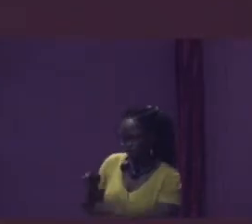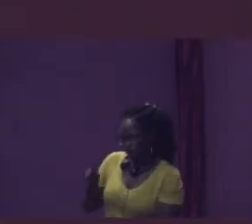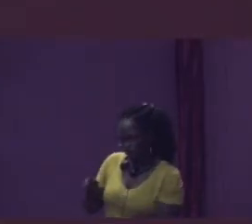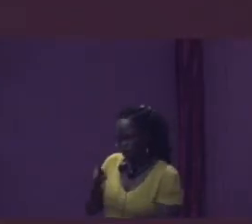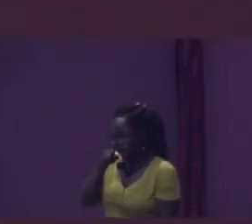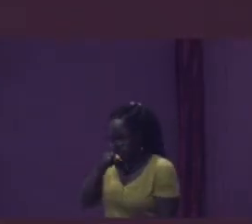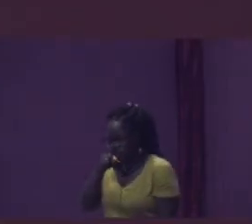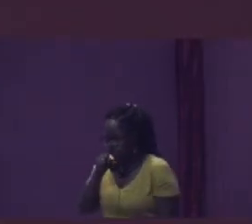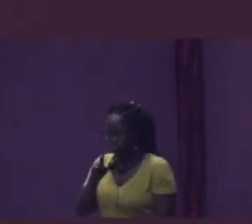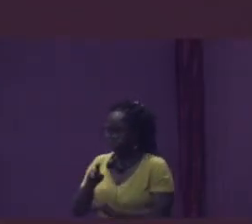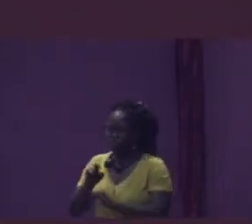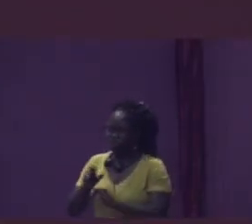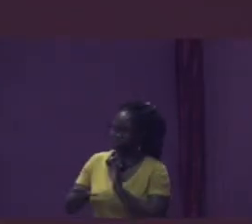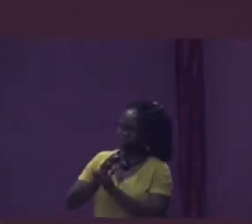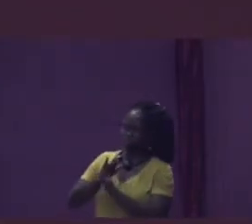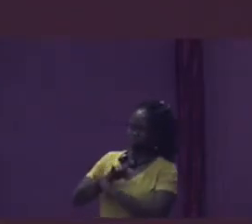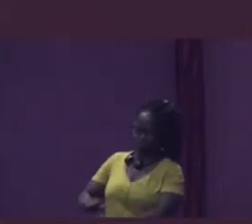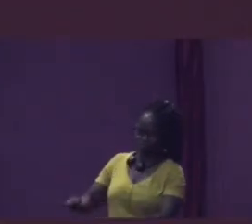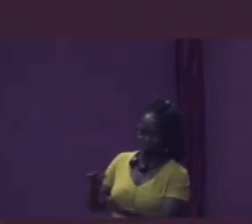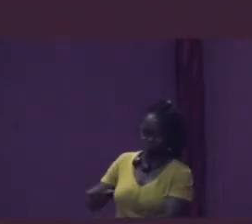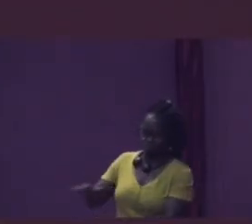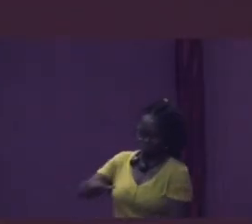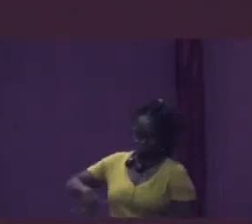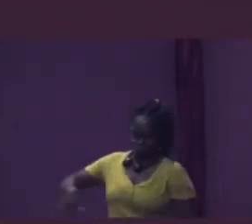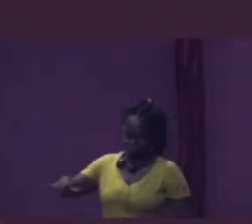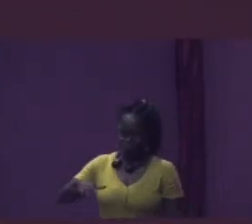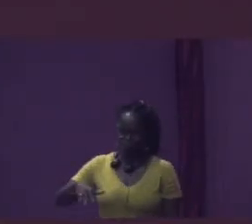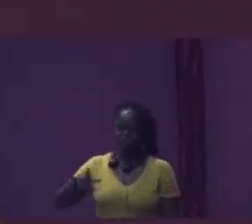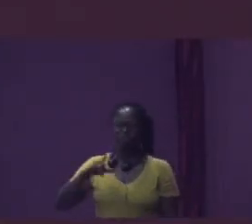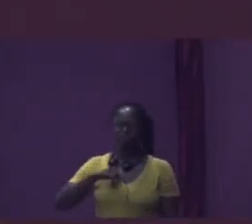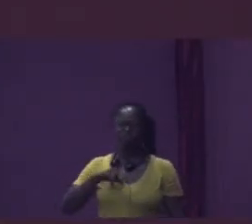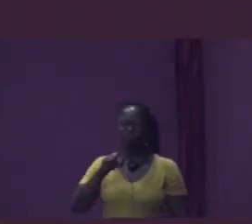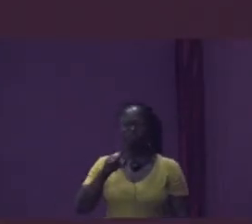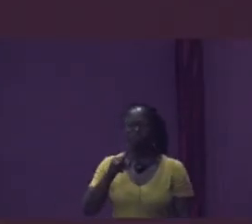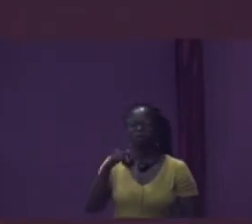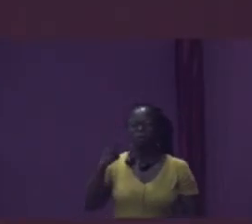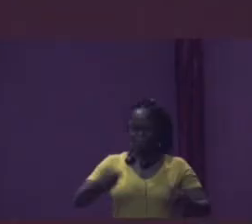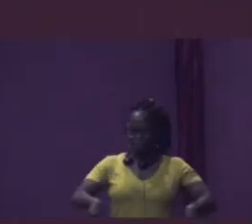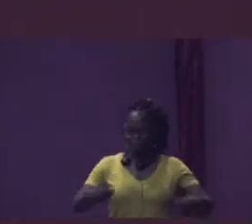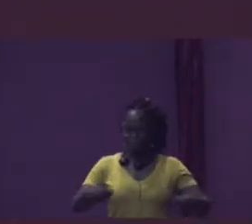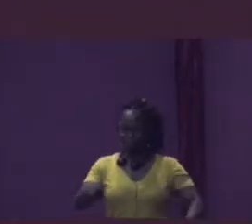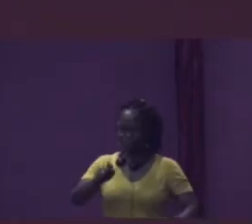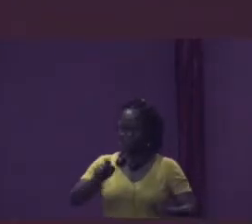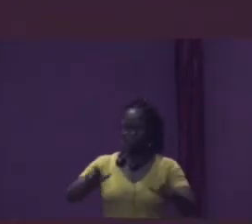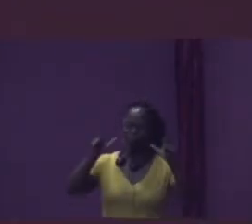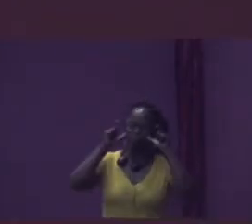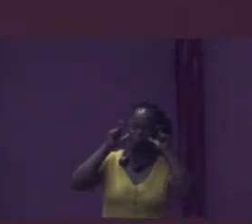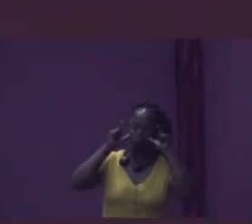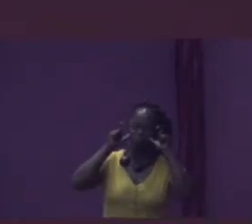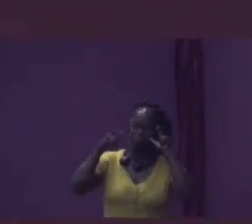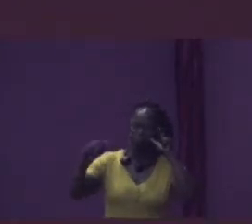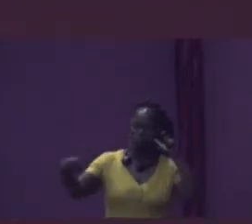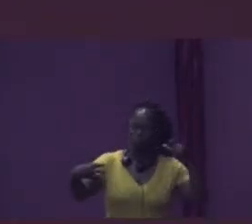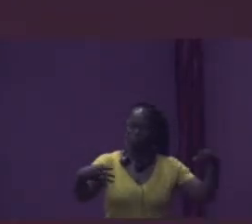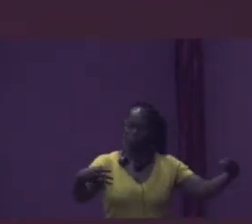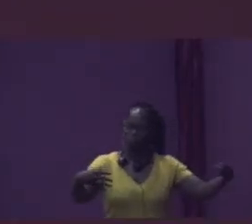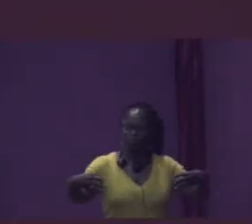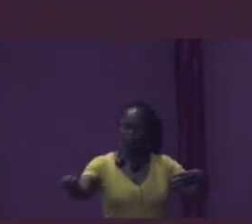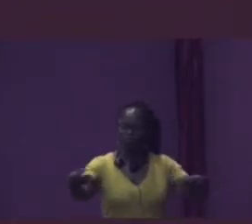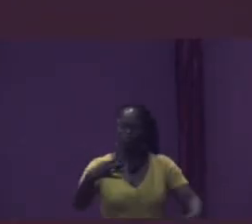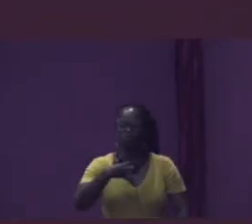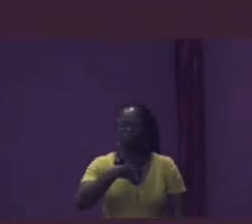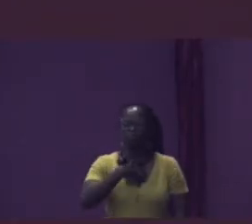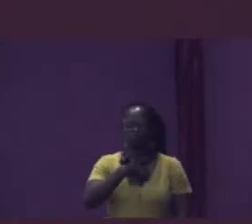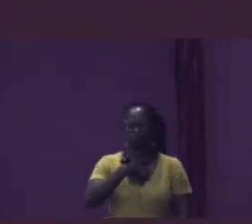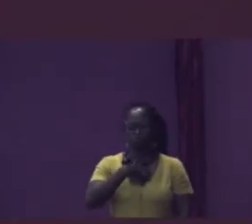diante de tantas dimensões diferentes dos riscos, é preciso que estejamos atentos aos novos sentidos de